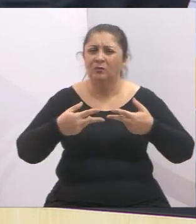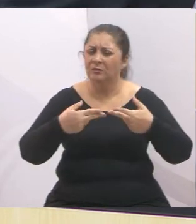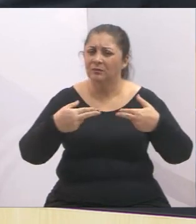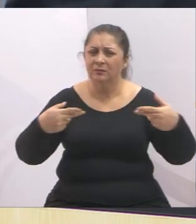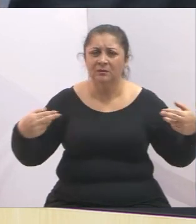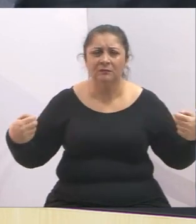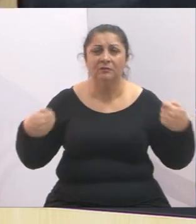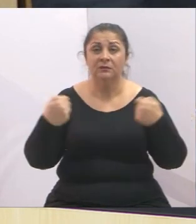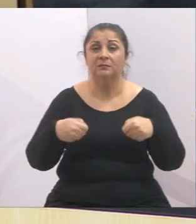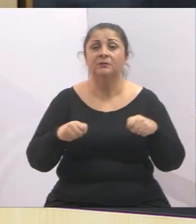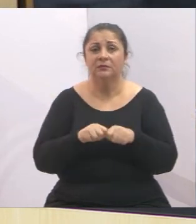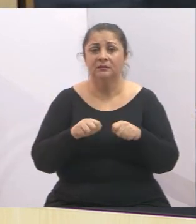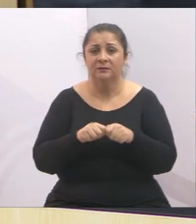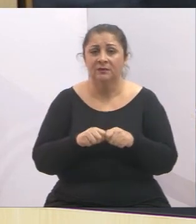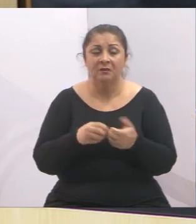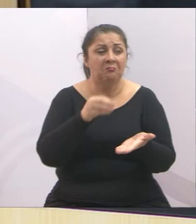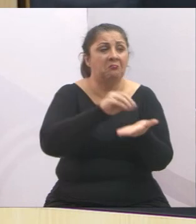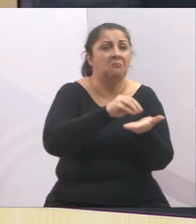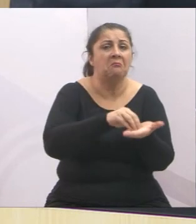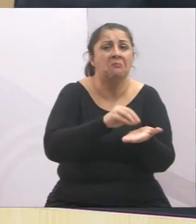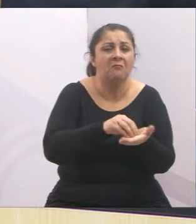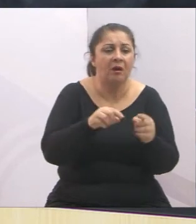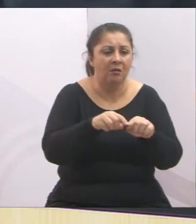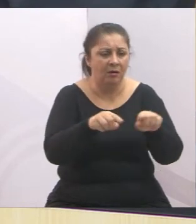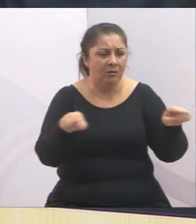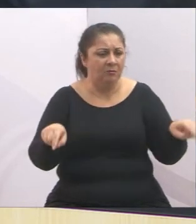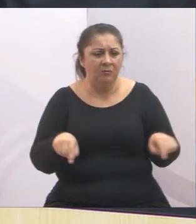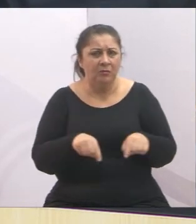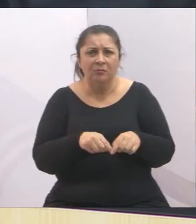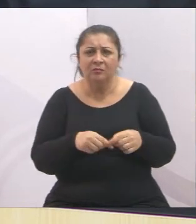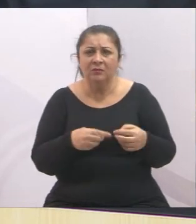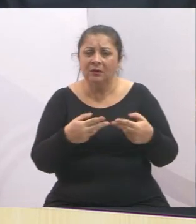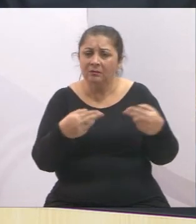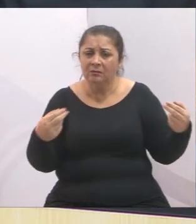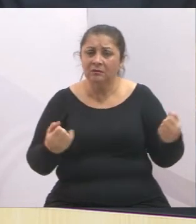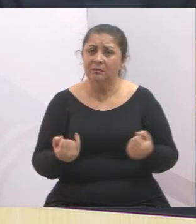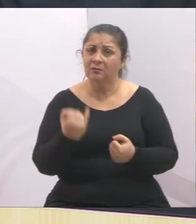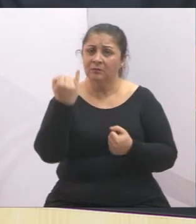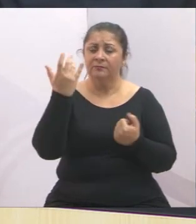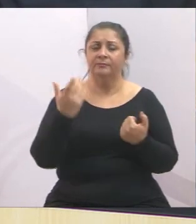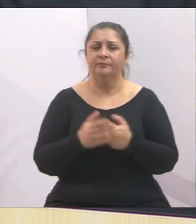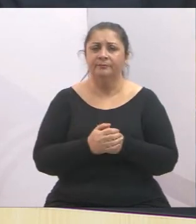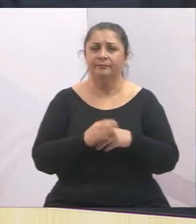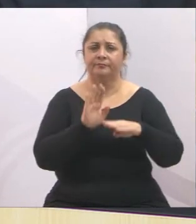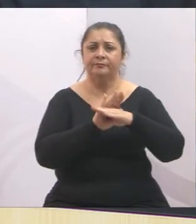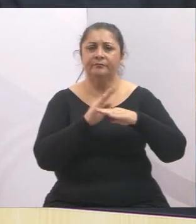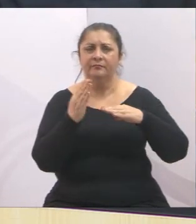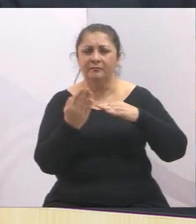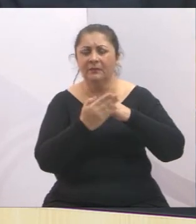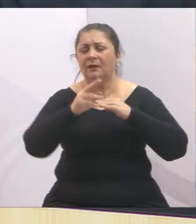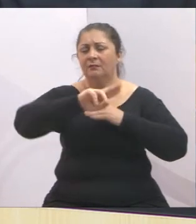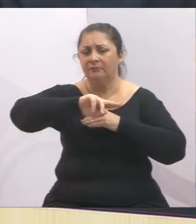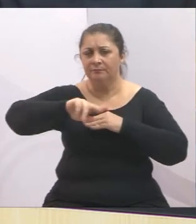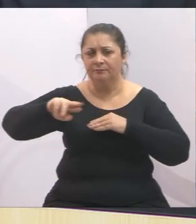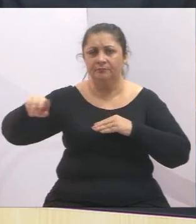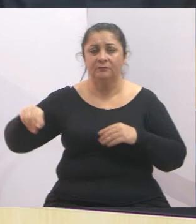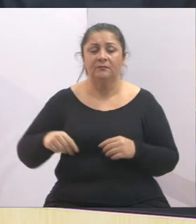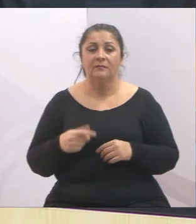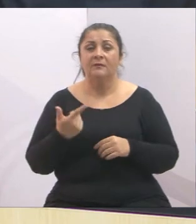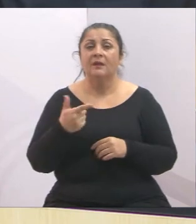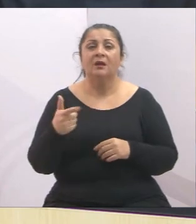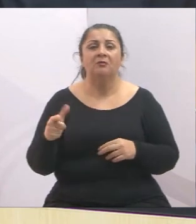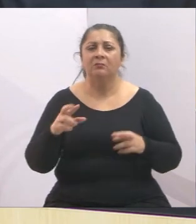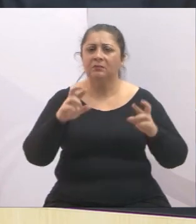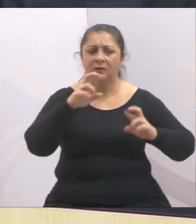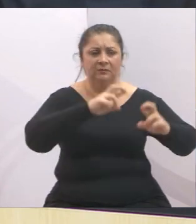como entregue alguns sem quadrante de incêndio. Bairro Santo Antônio da Boa Vista, condomínio Samambaias. Não há registro de